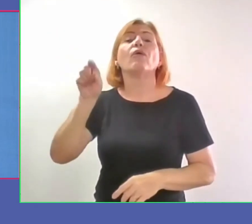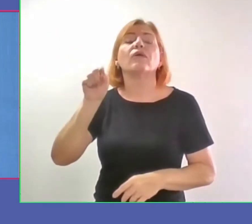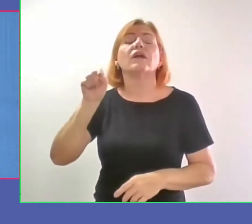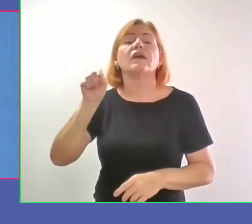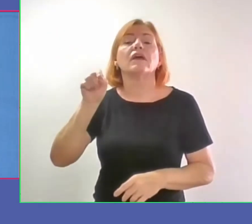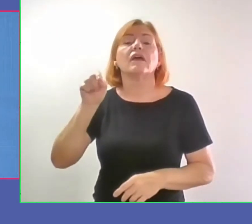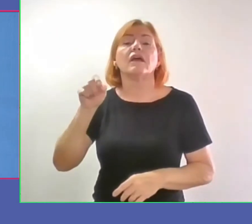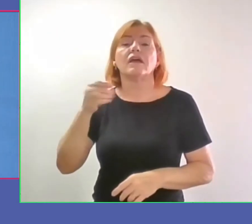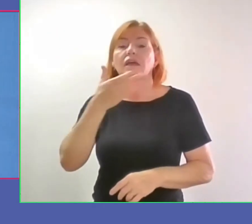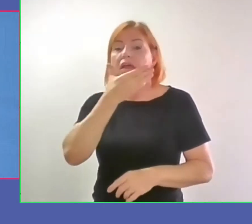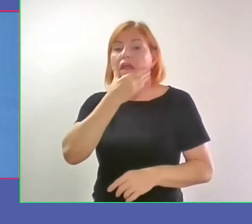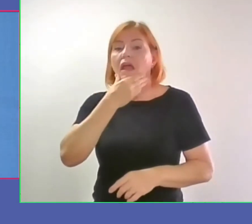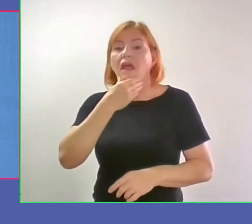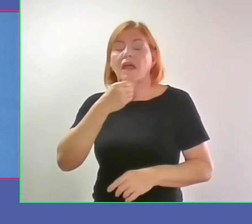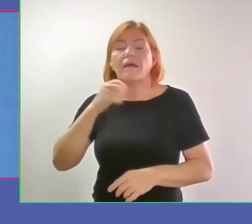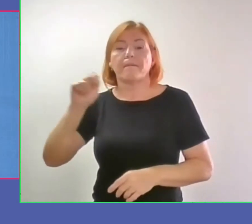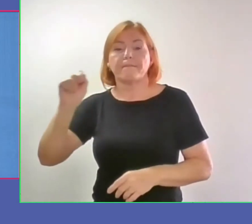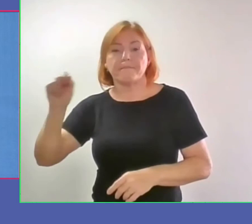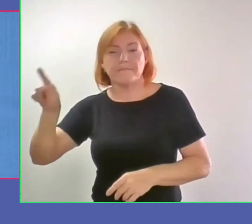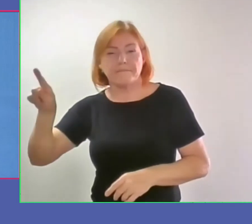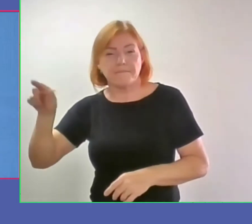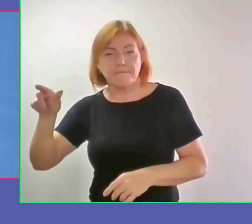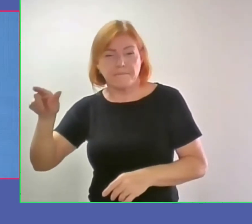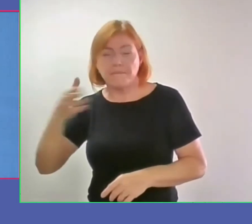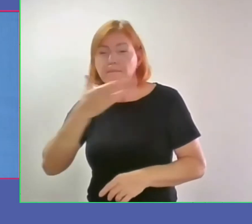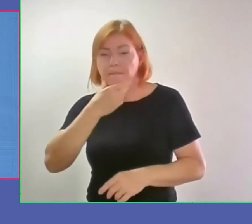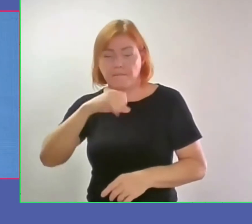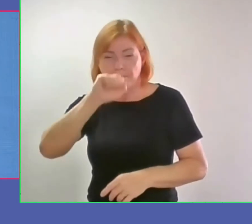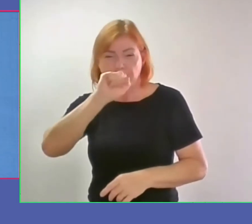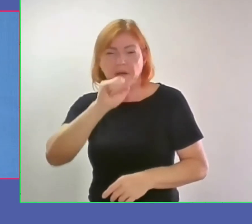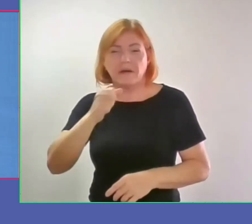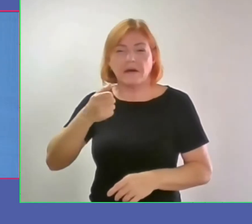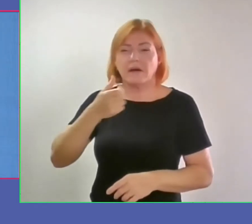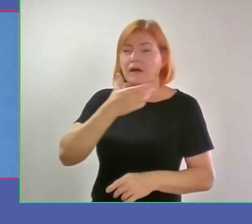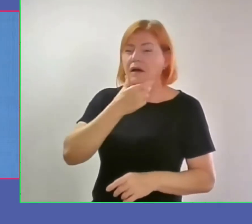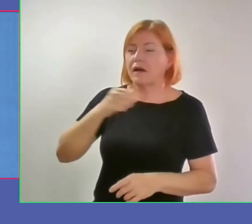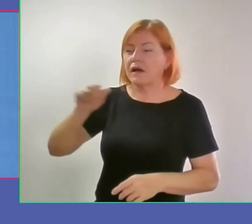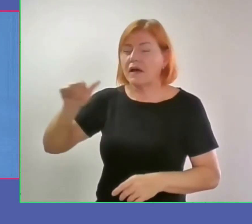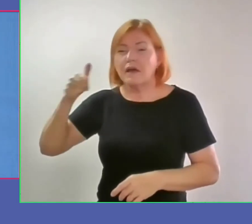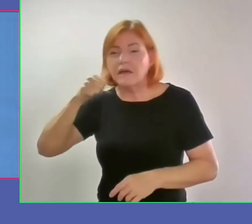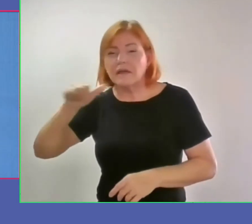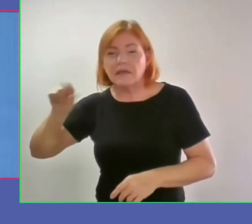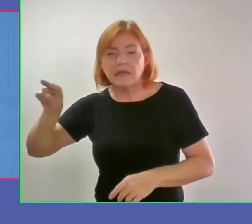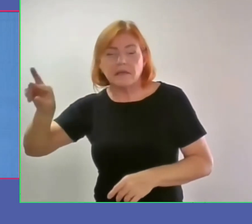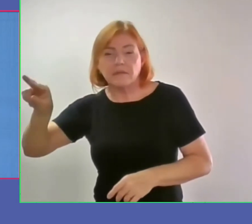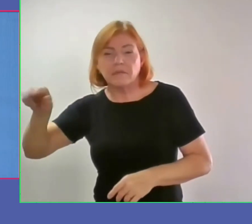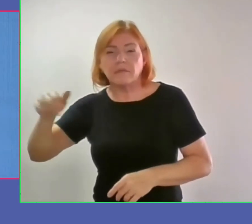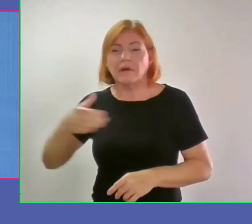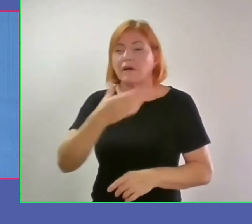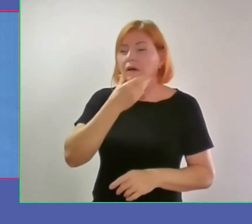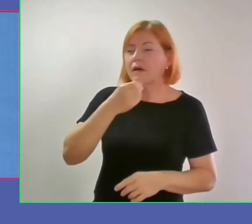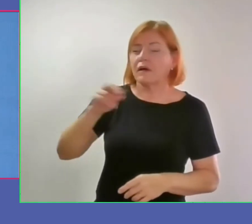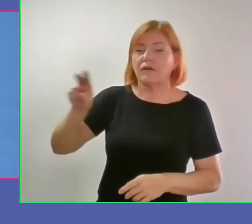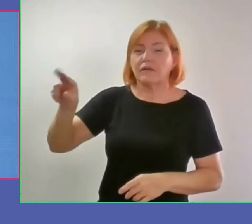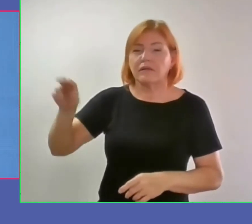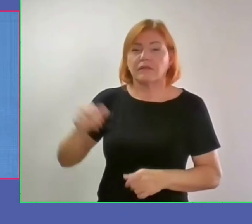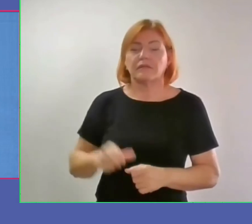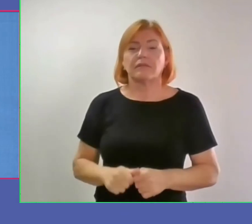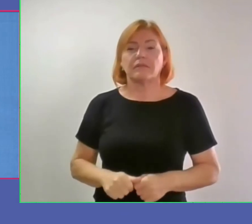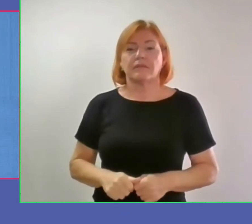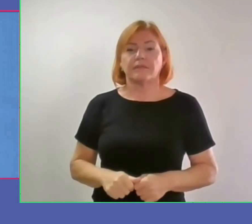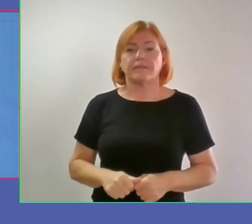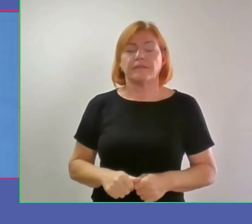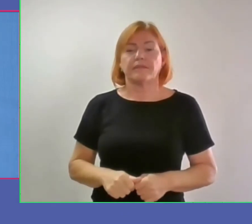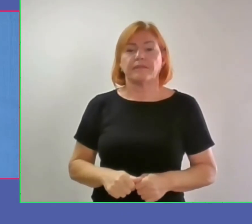para fazer o quê? Para estabelecer o reino de Deus aqui na terra.